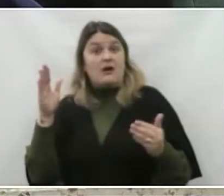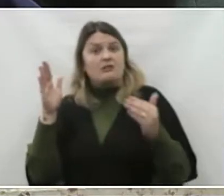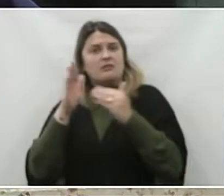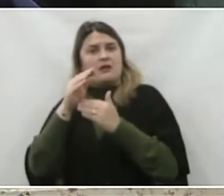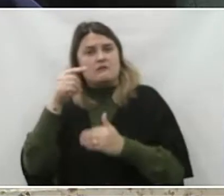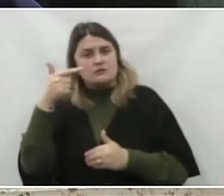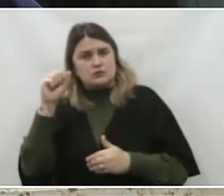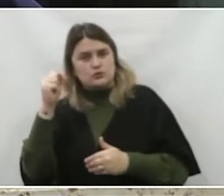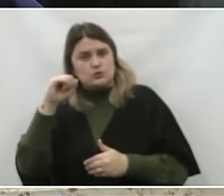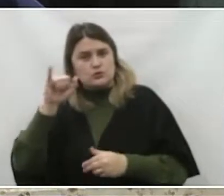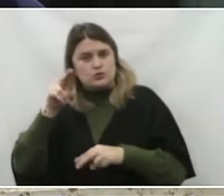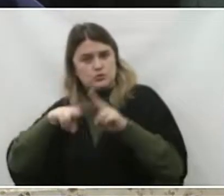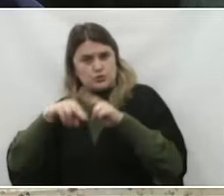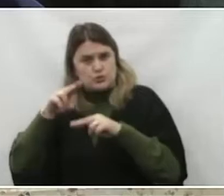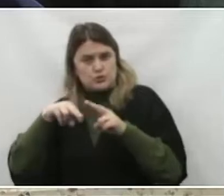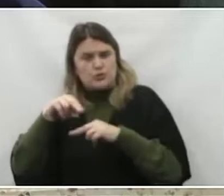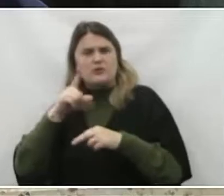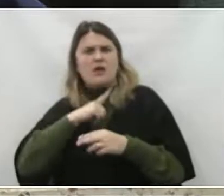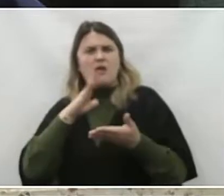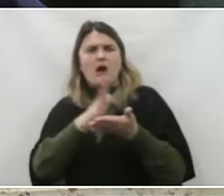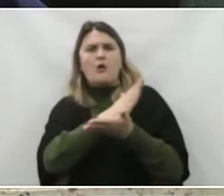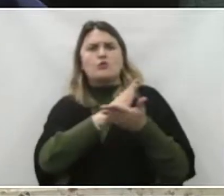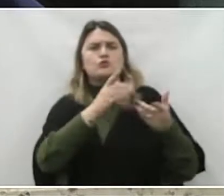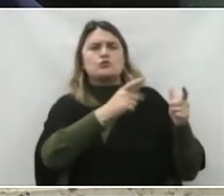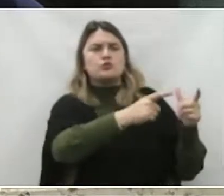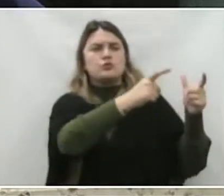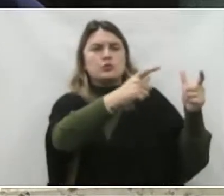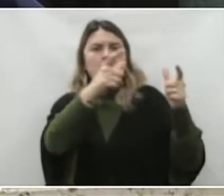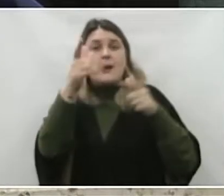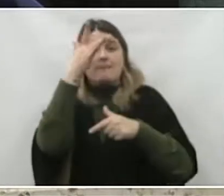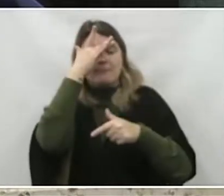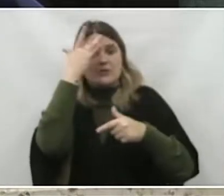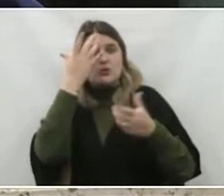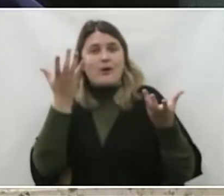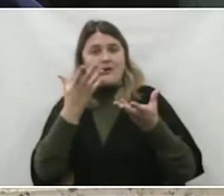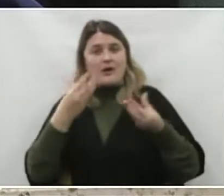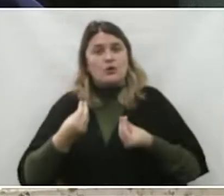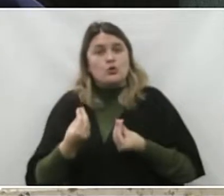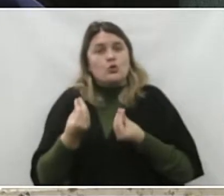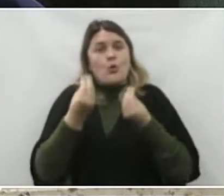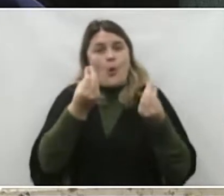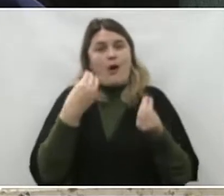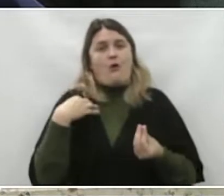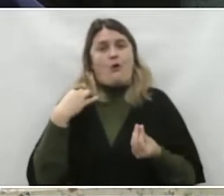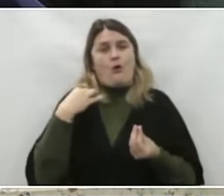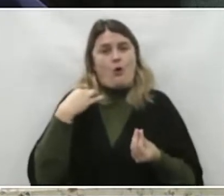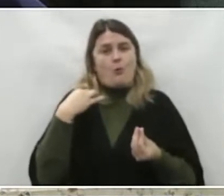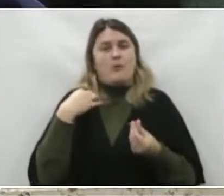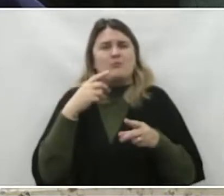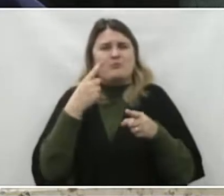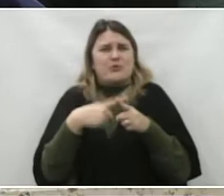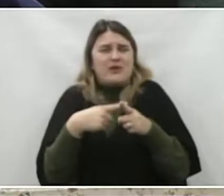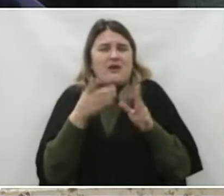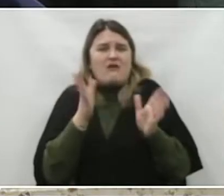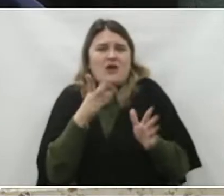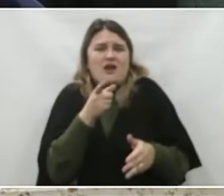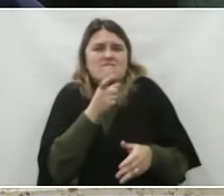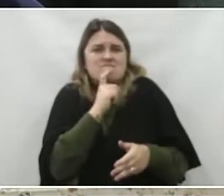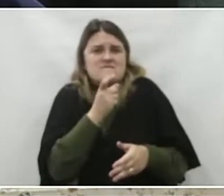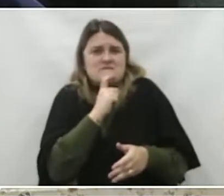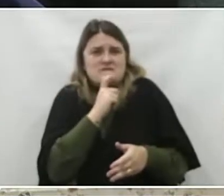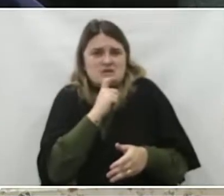os pontos de coleta que já estão disponíveis e ao no Detran na quarta-feira da vitória no